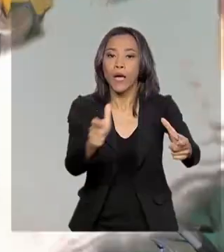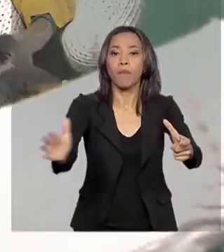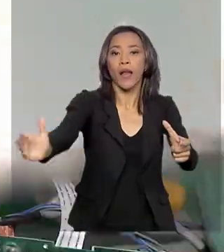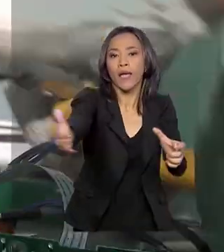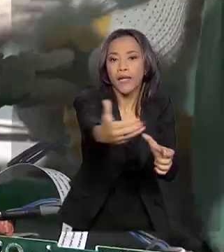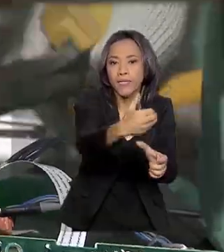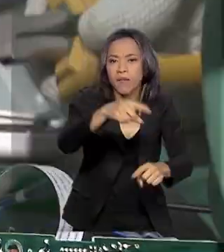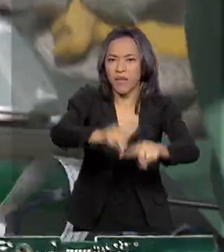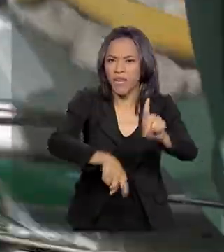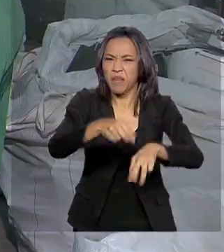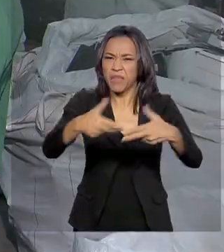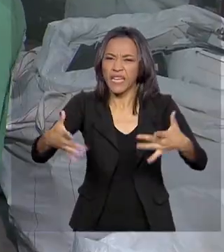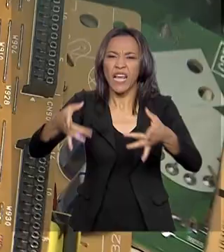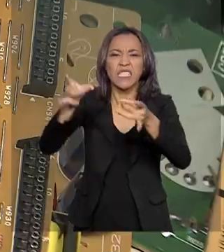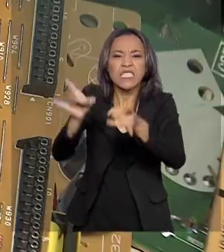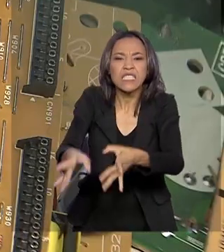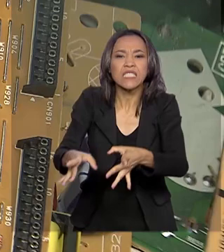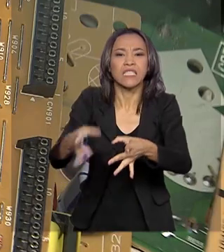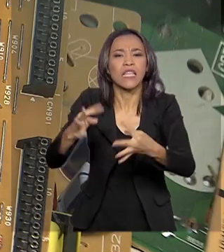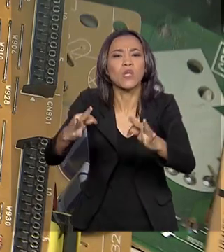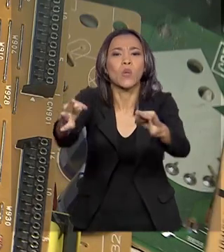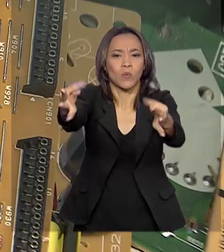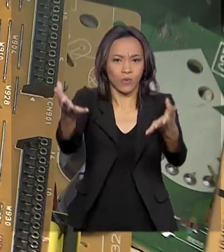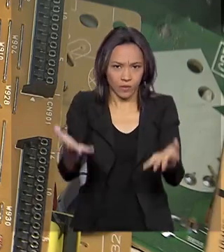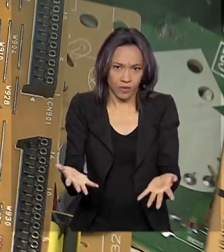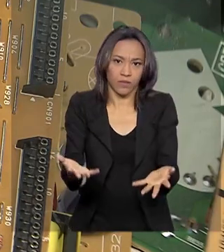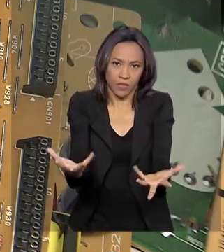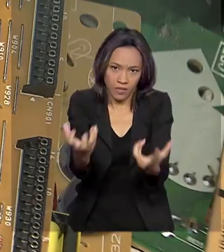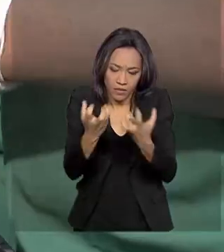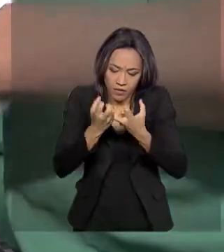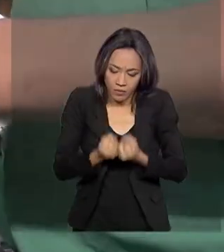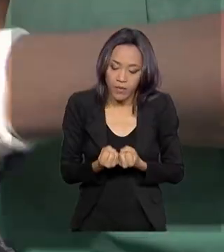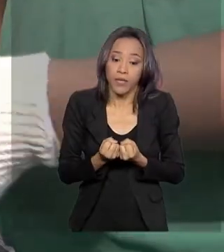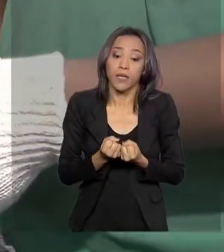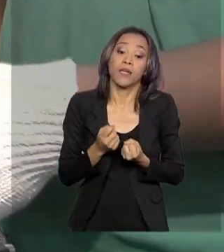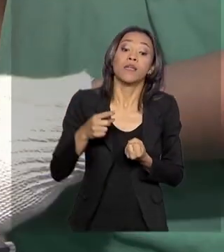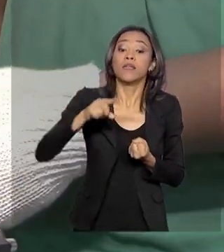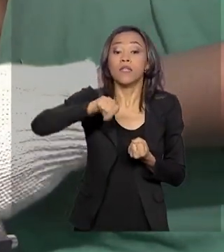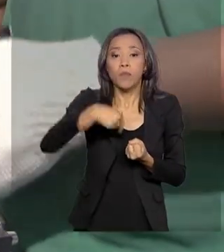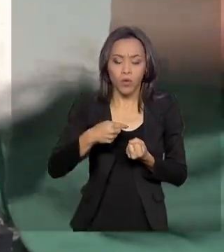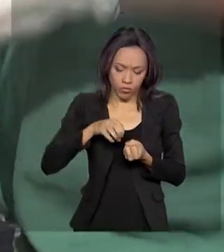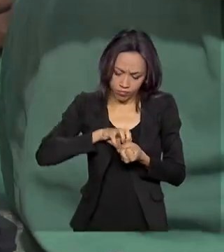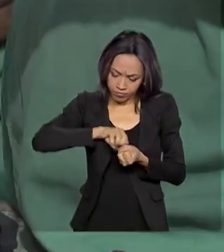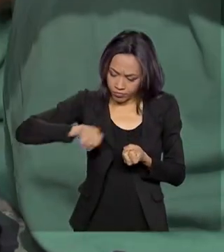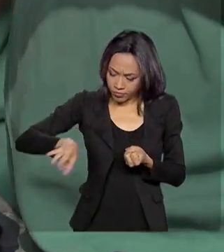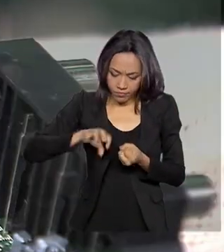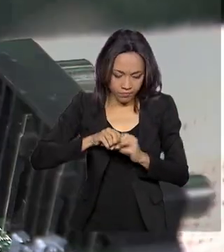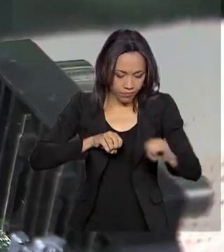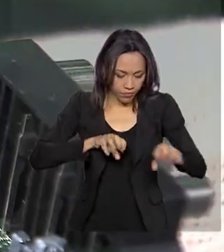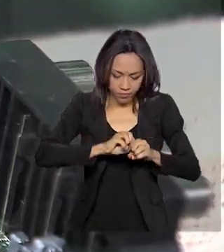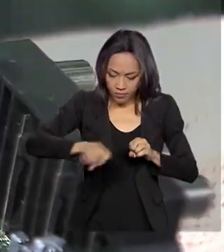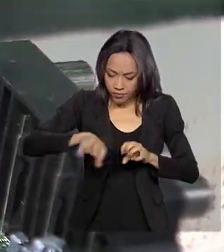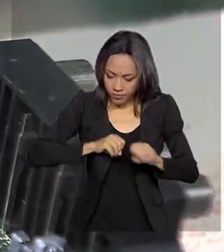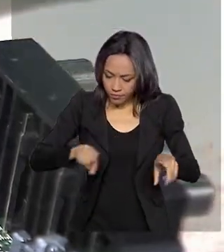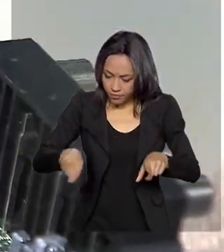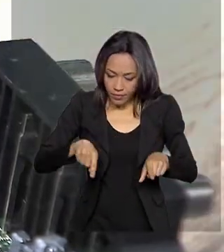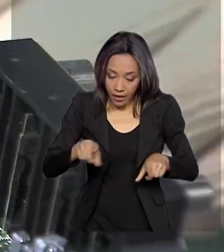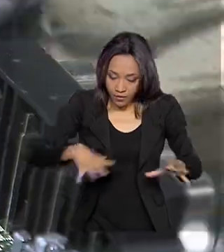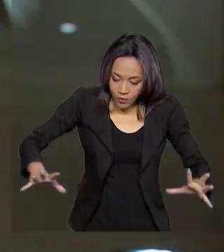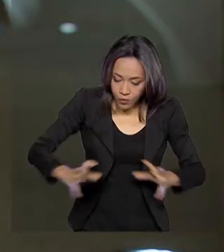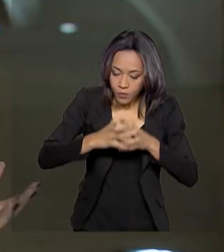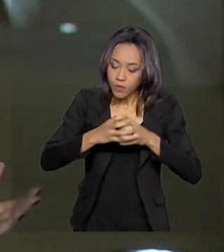videogames, pilhas e baterias. Esses materiais serão recolhidos e os componentes que forem aproveitáveis seguirão para